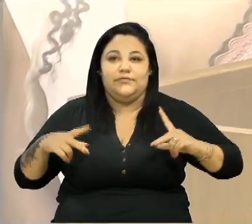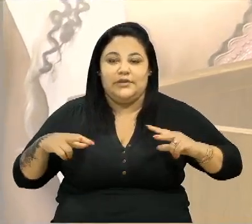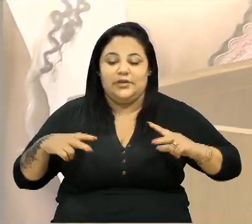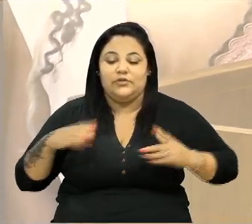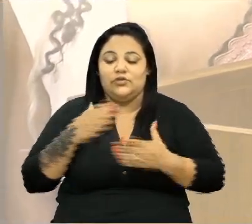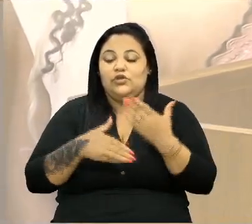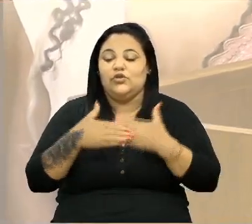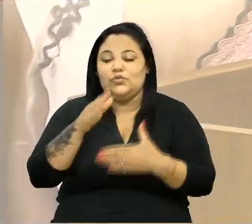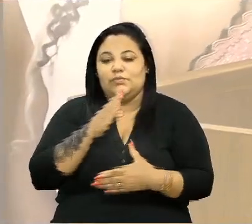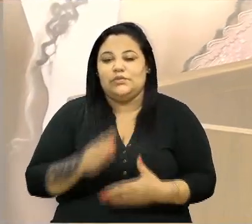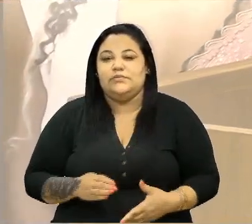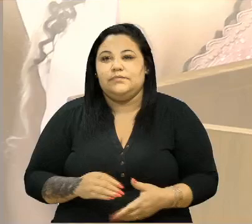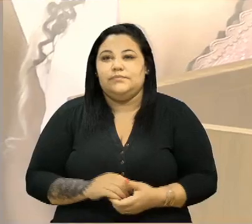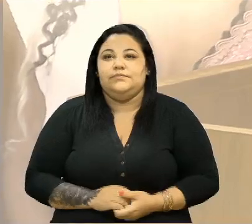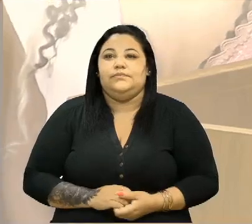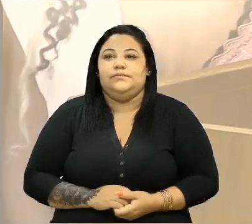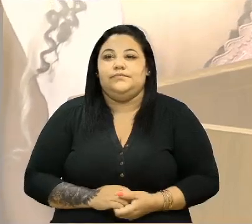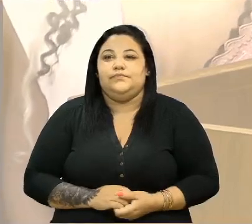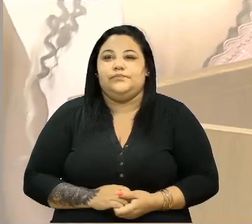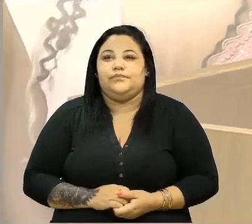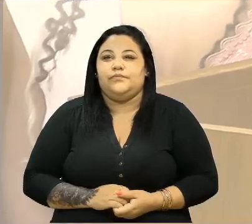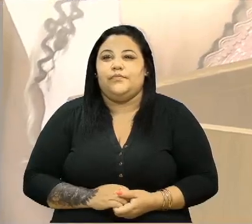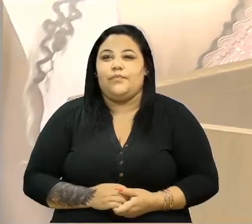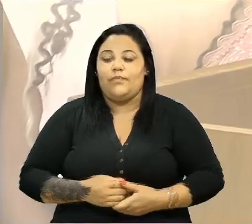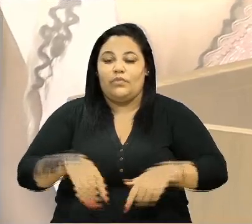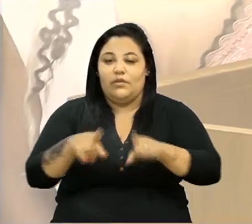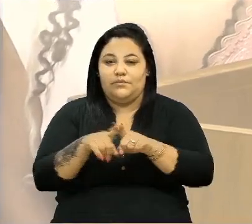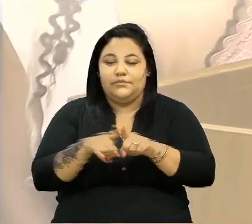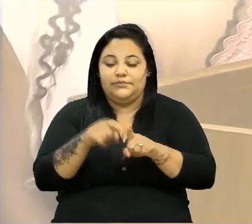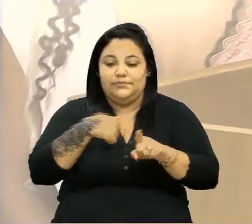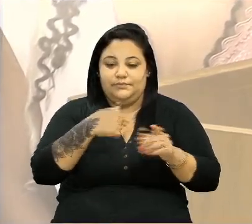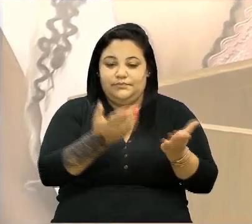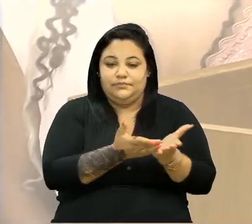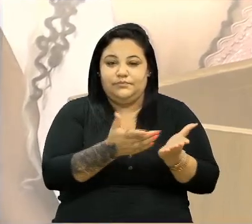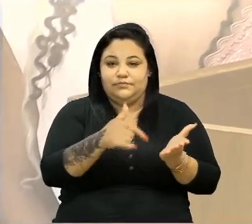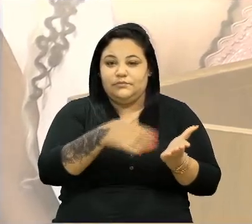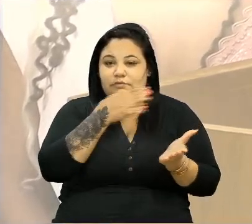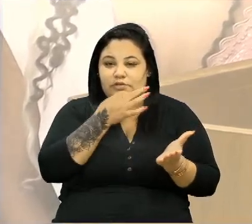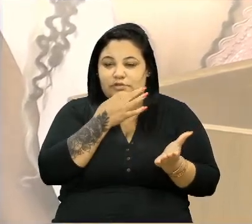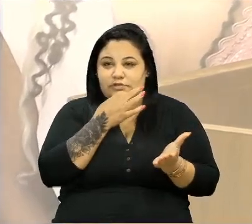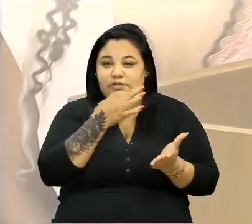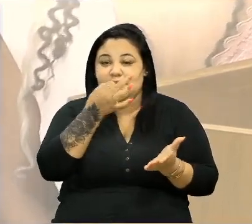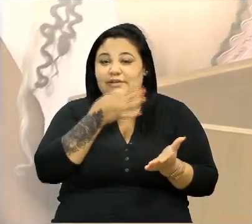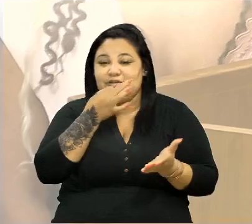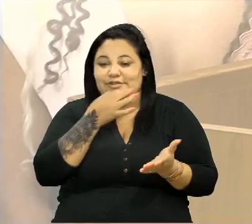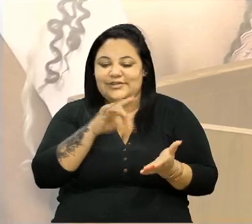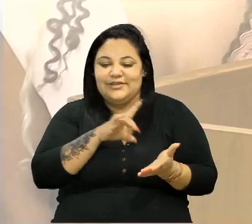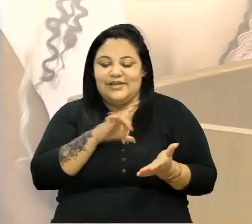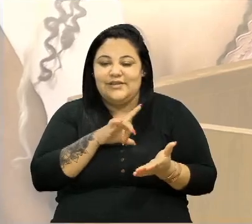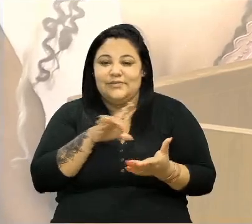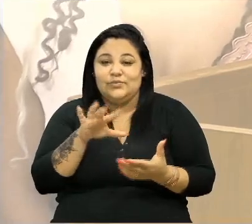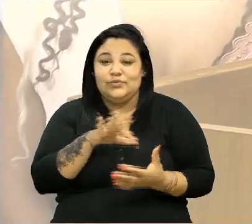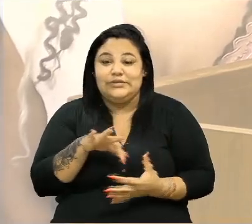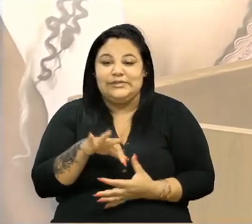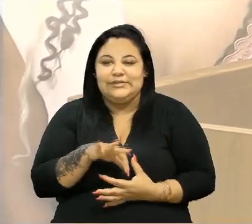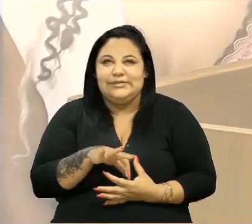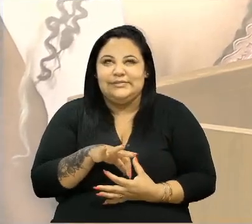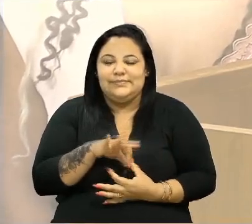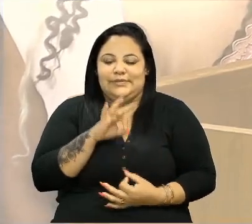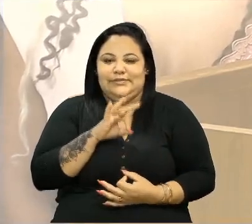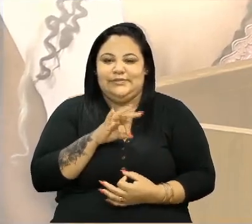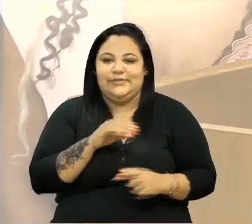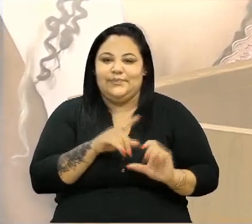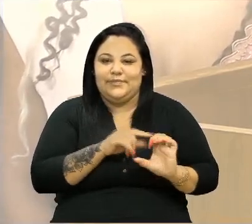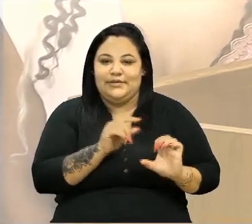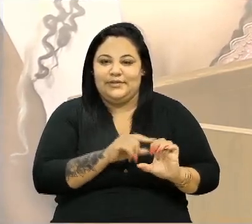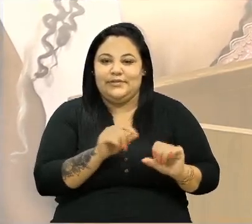Brasil. Além de estudar em Caxias, Caxias tem o espírito do empreendedorismo. Eu também auxilio